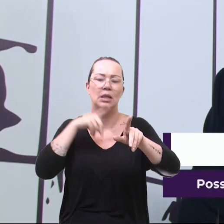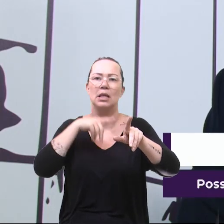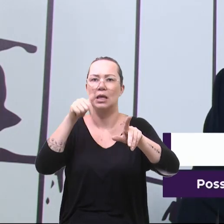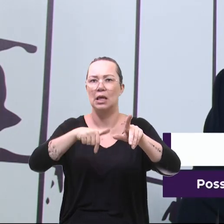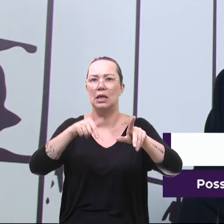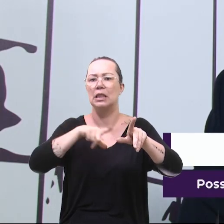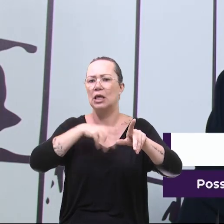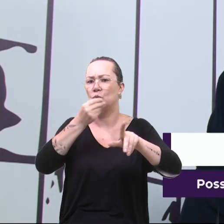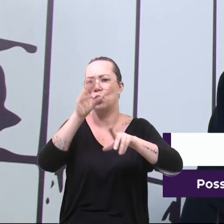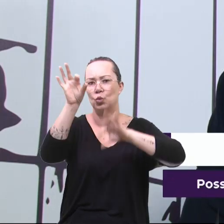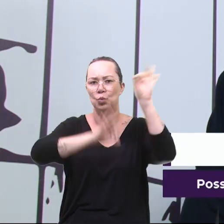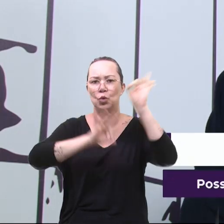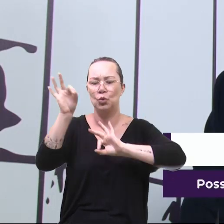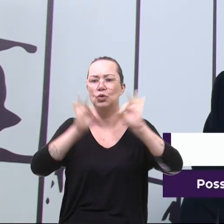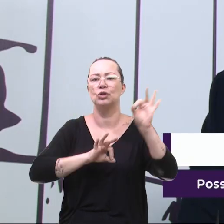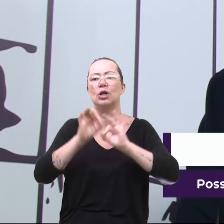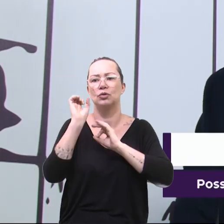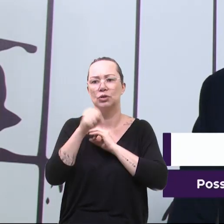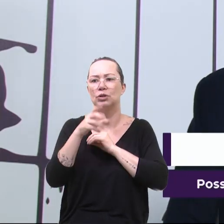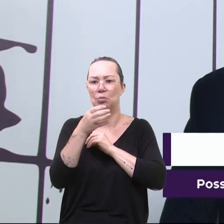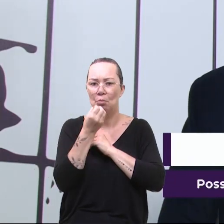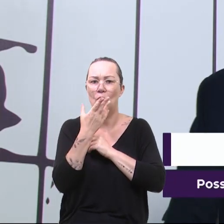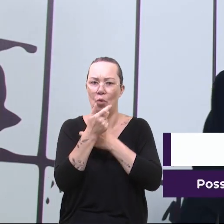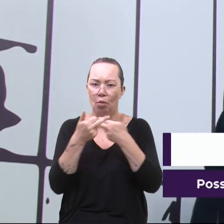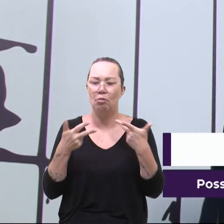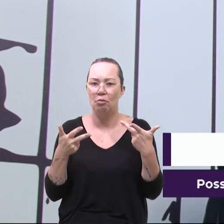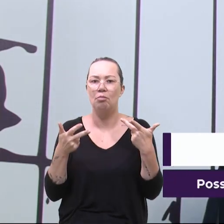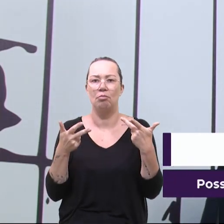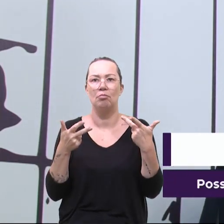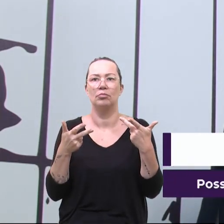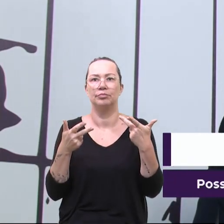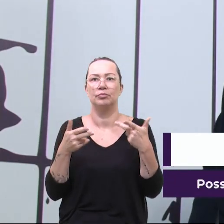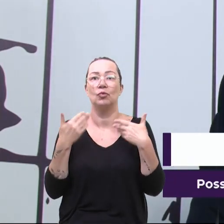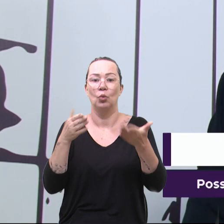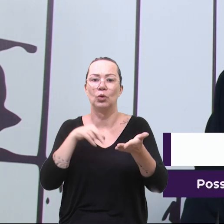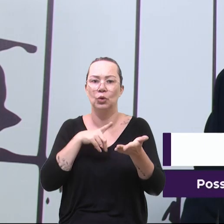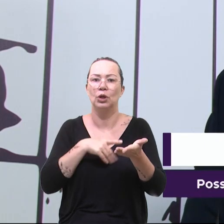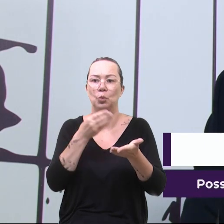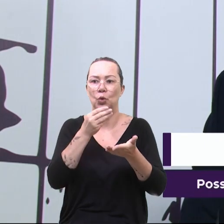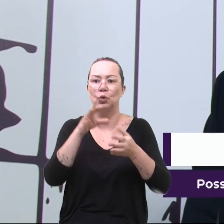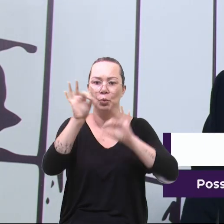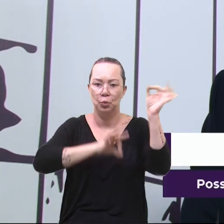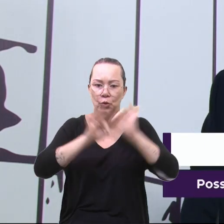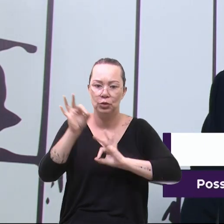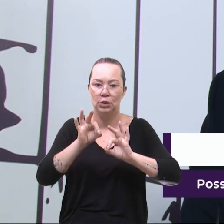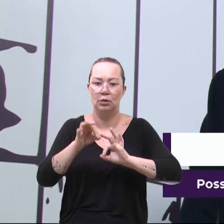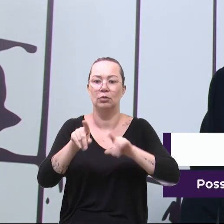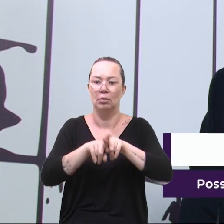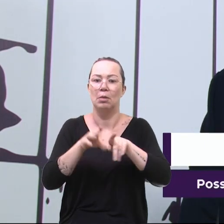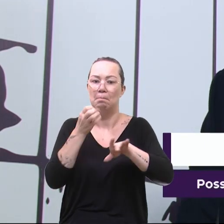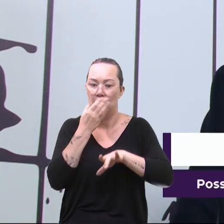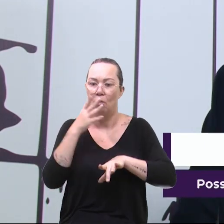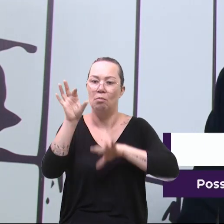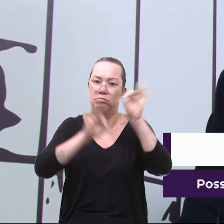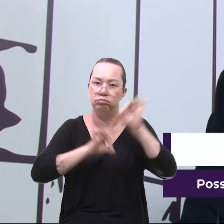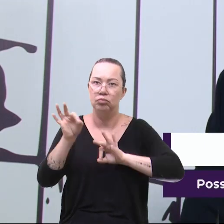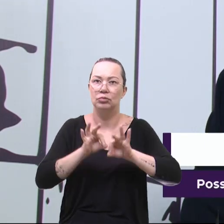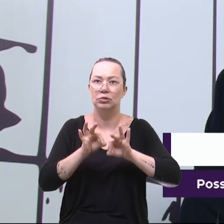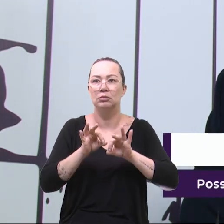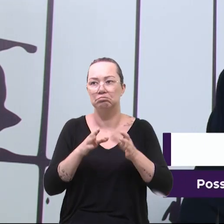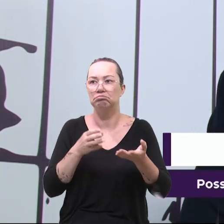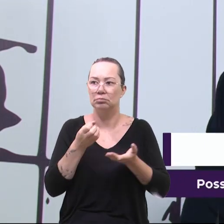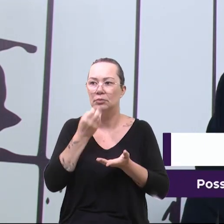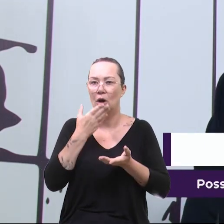muitos projetos do Executivo, isso é bom sinal, né? Quando vem muitos projetos e bons projetos é bom, e a Câmara